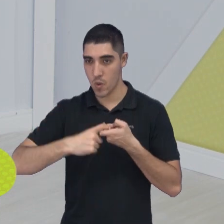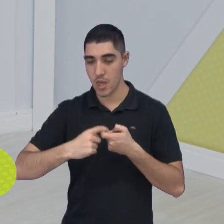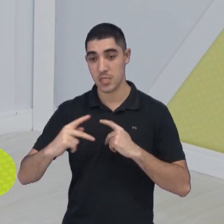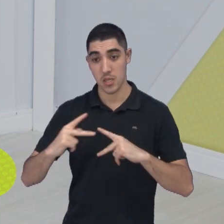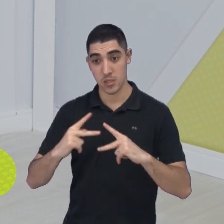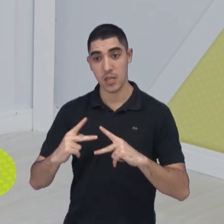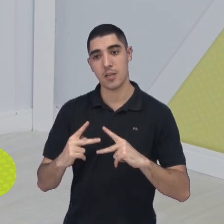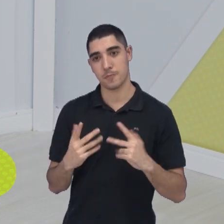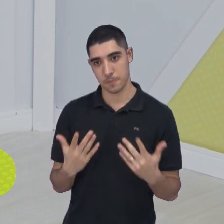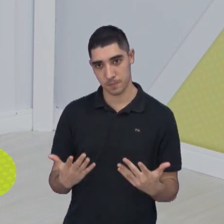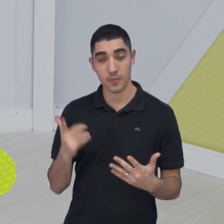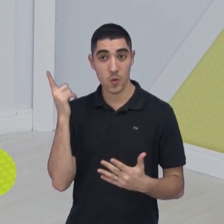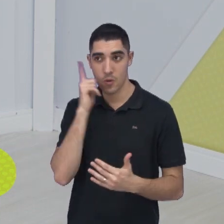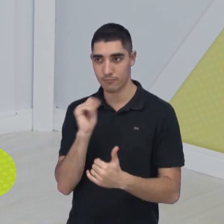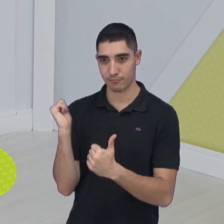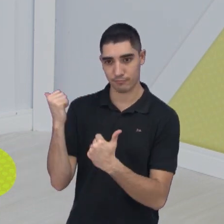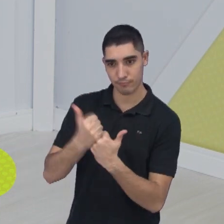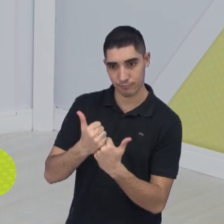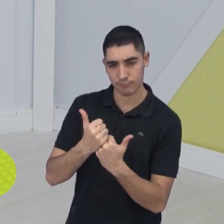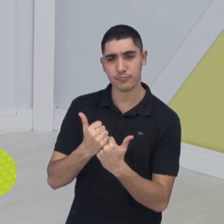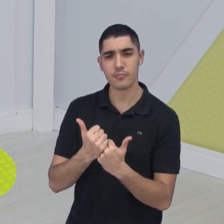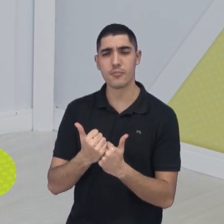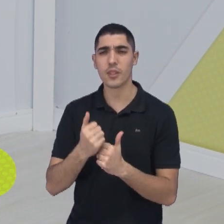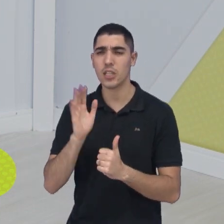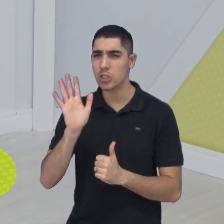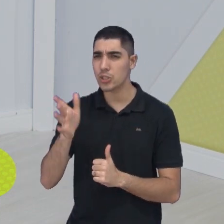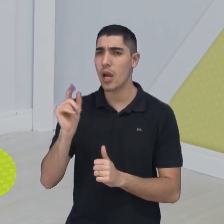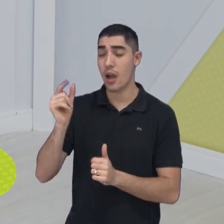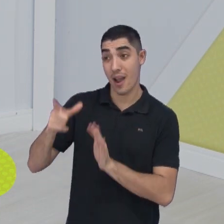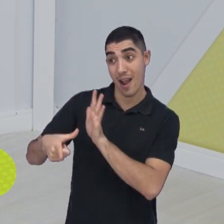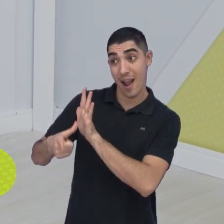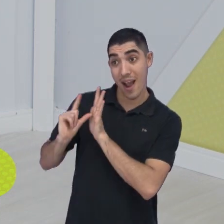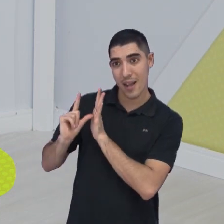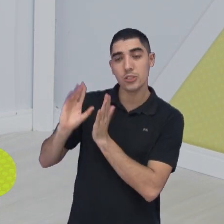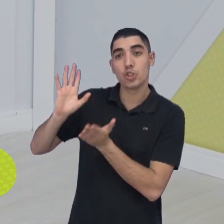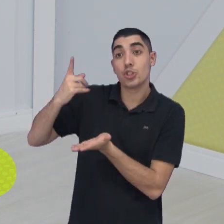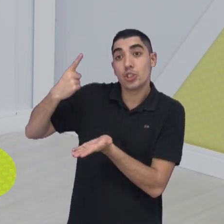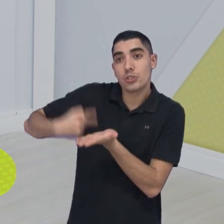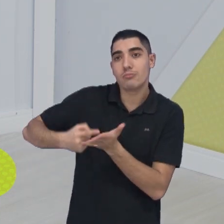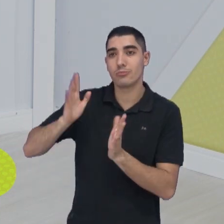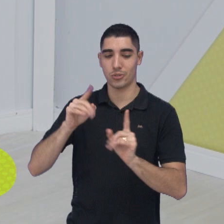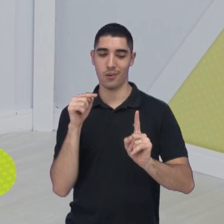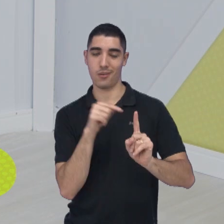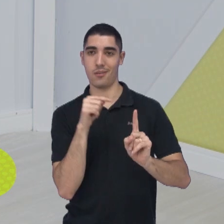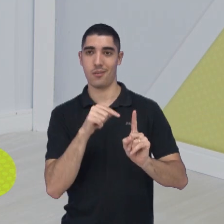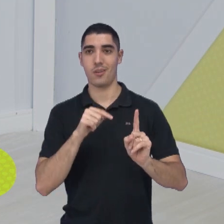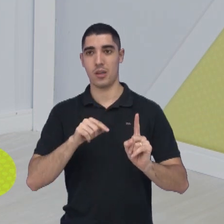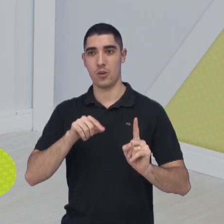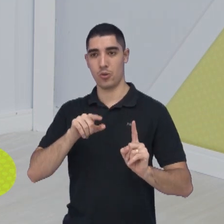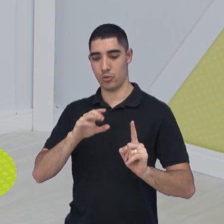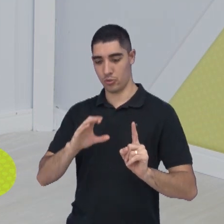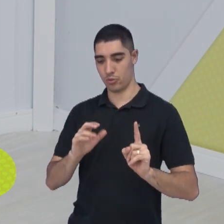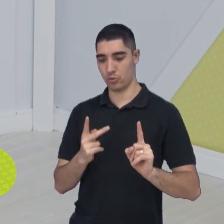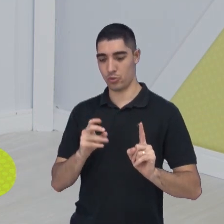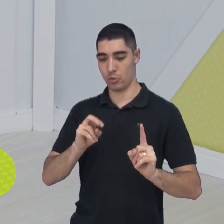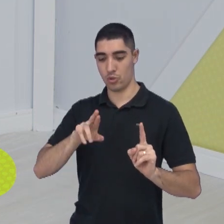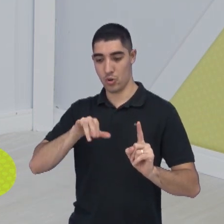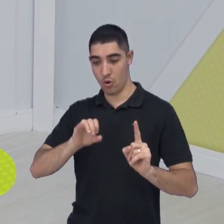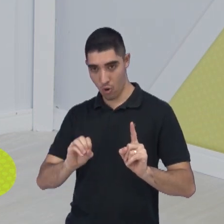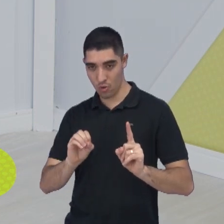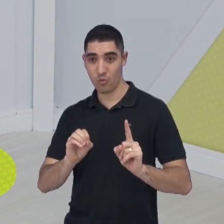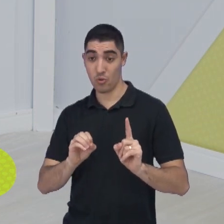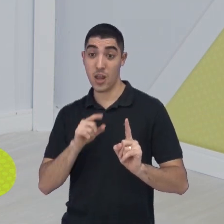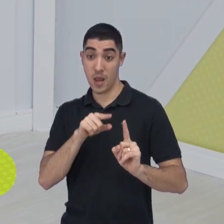para substituir Betinho. Na verdade, o Chorio já estava engatilhado, independente do Betinho ou não. Um jogador mais forte que o Regis gosta de ter aí